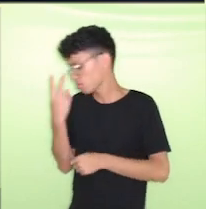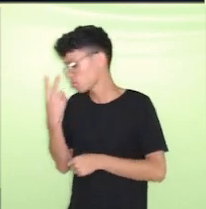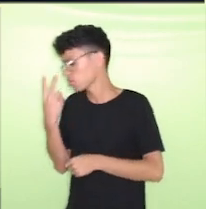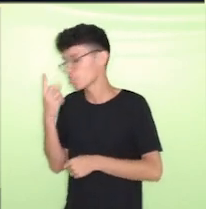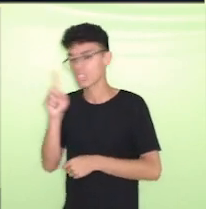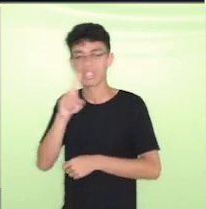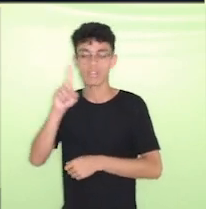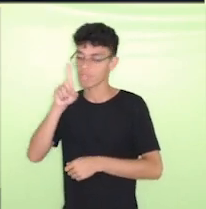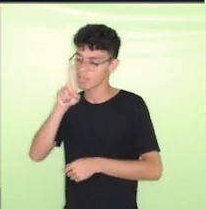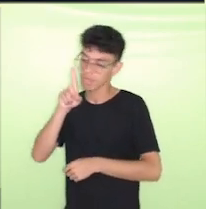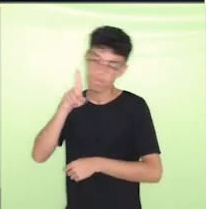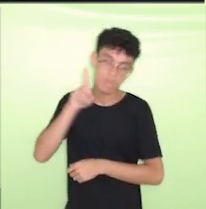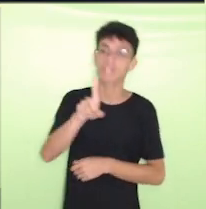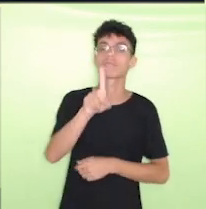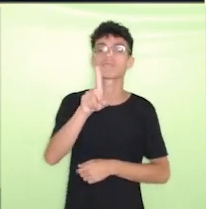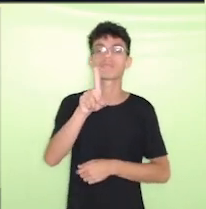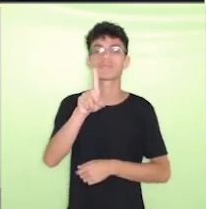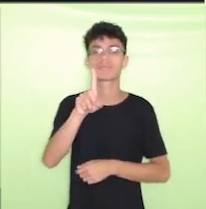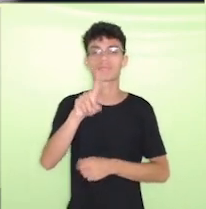não, moça.